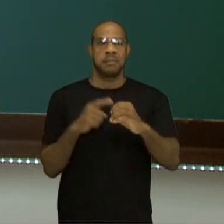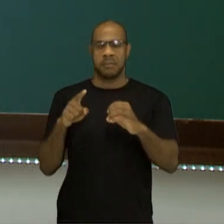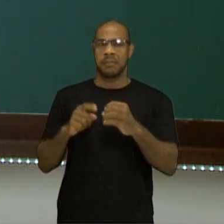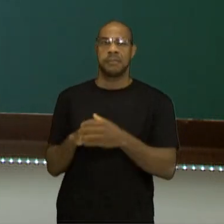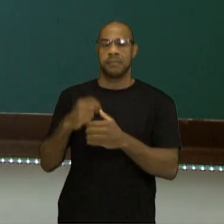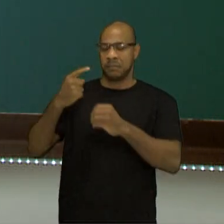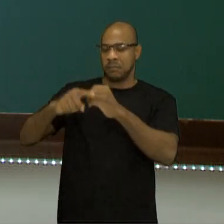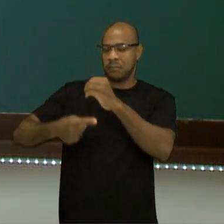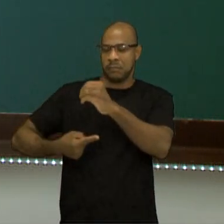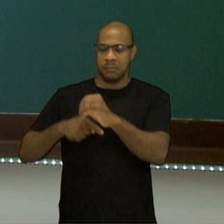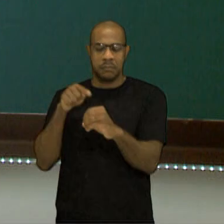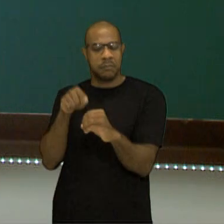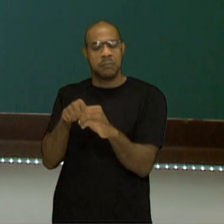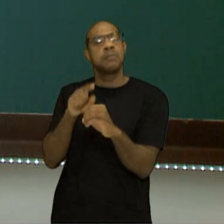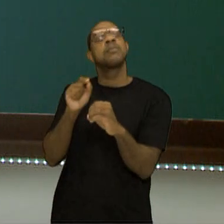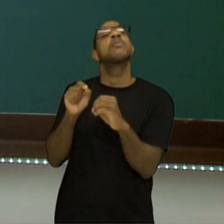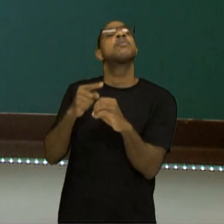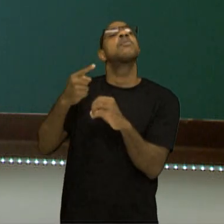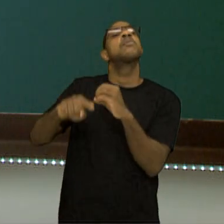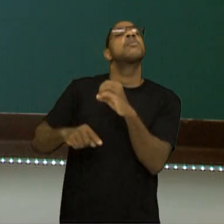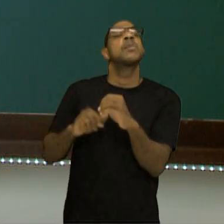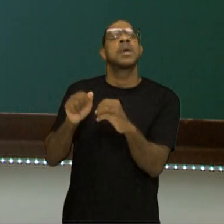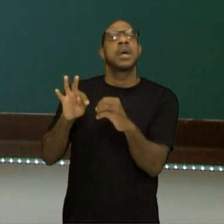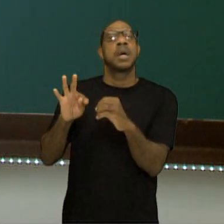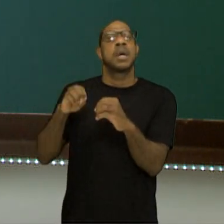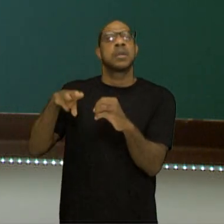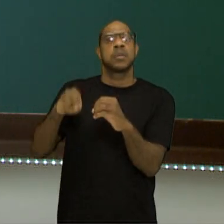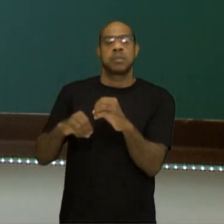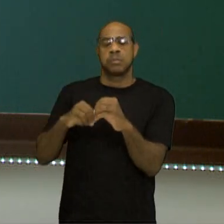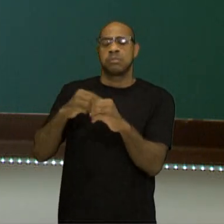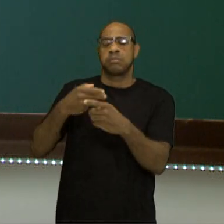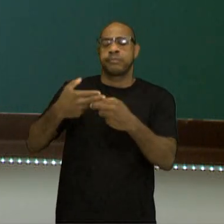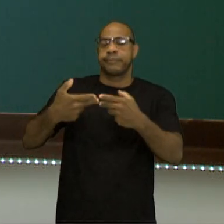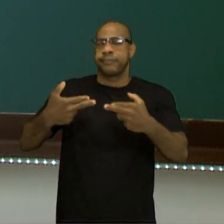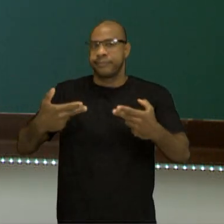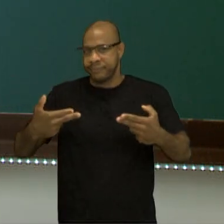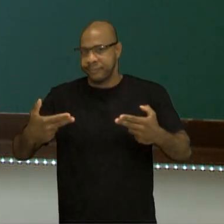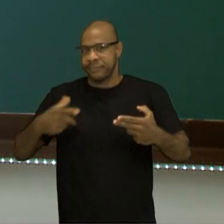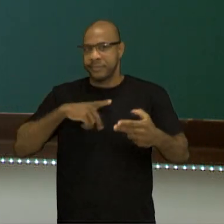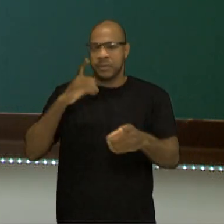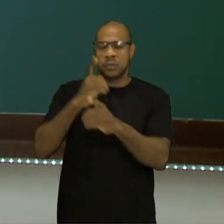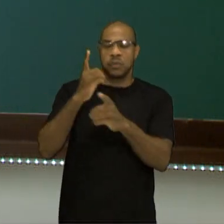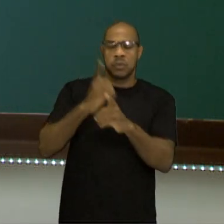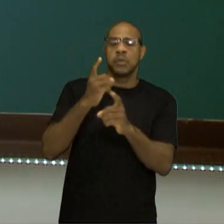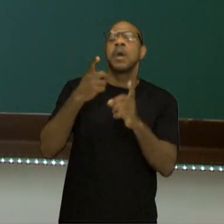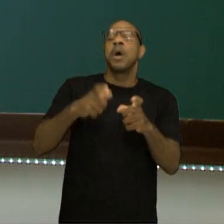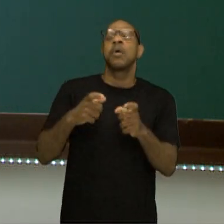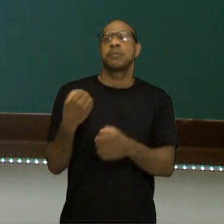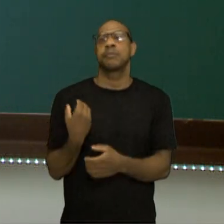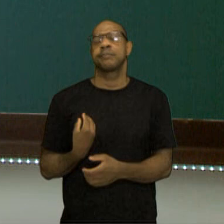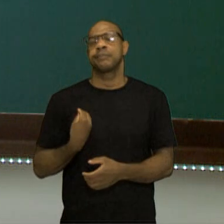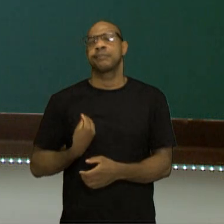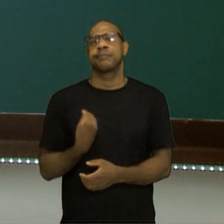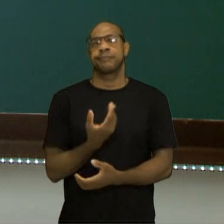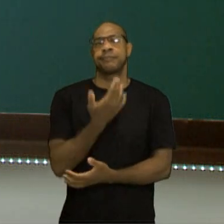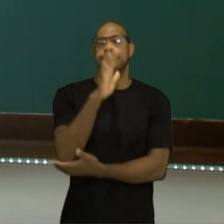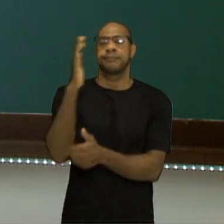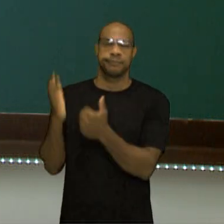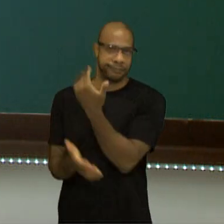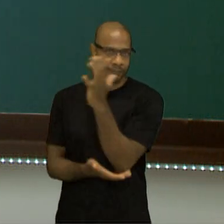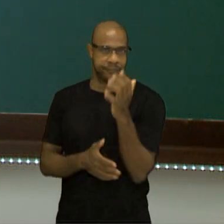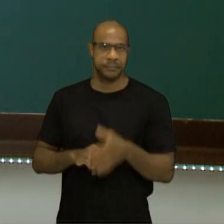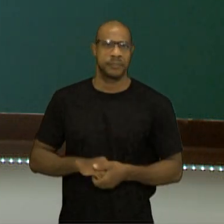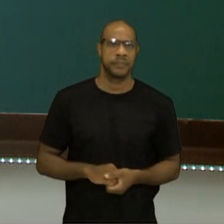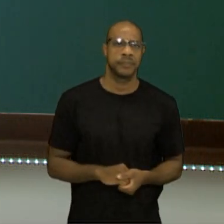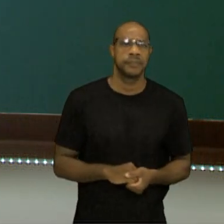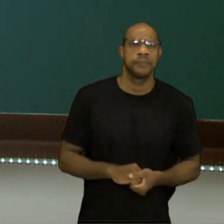átomo constitui os elementos da natureza, vivos e não vivos.